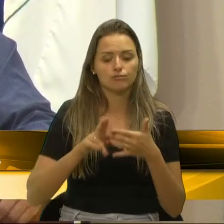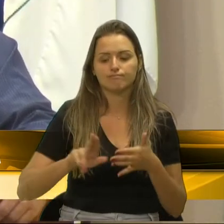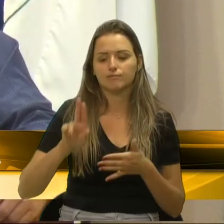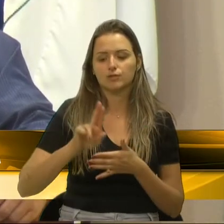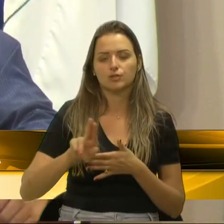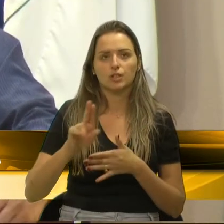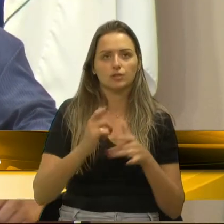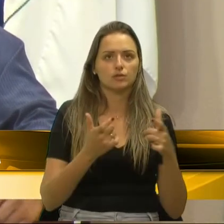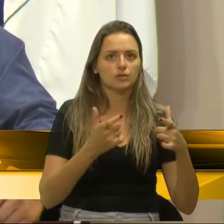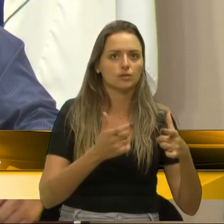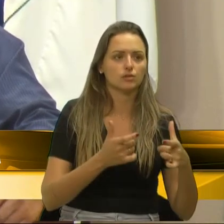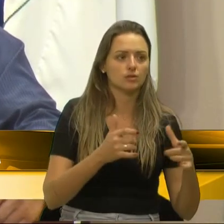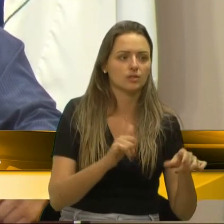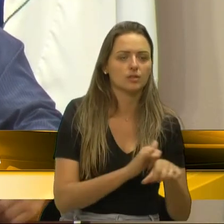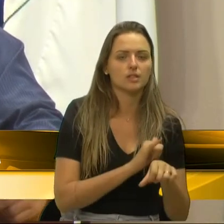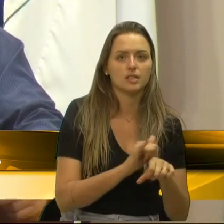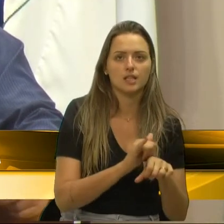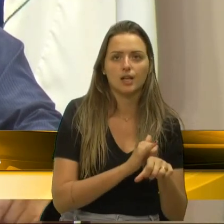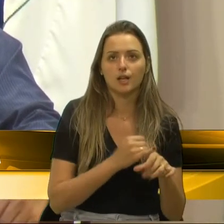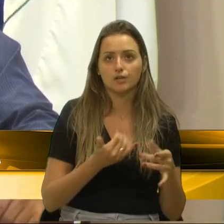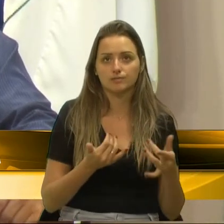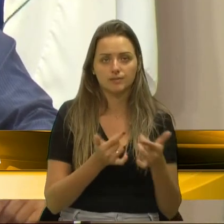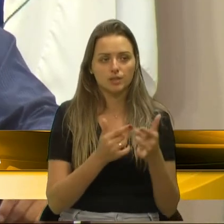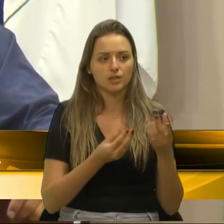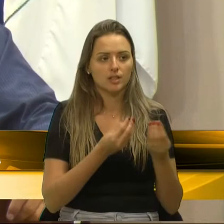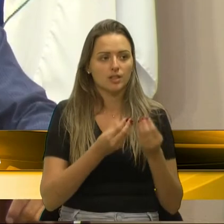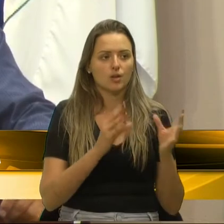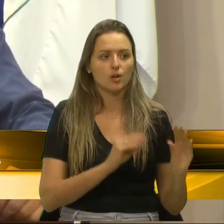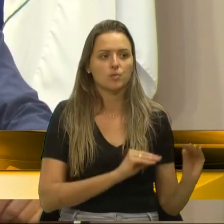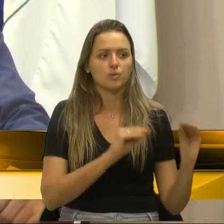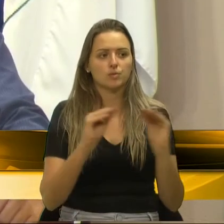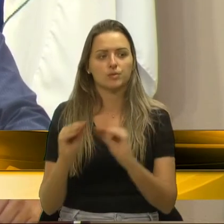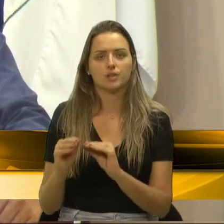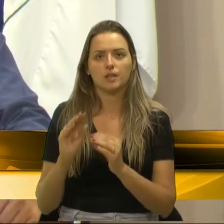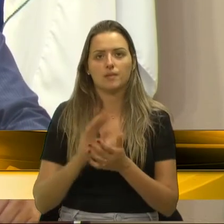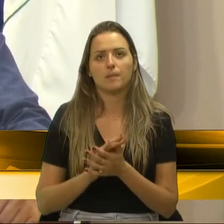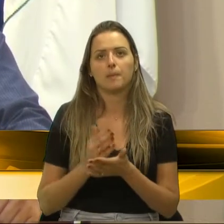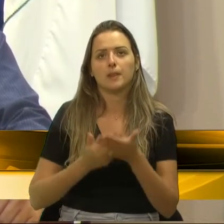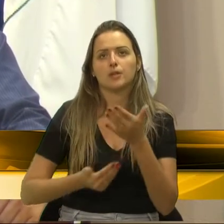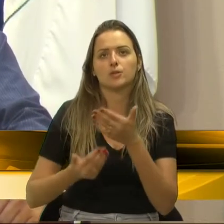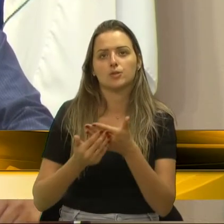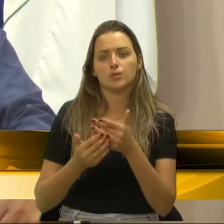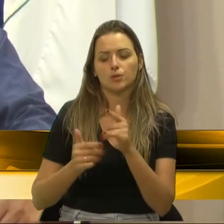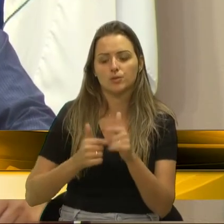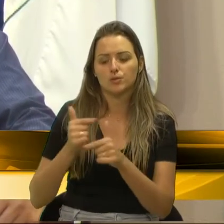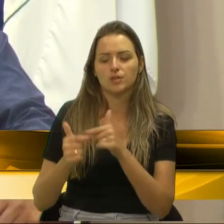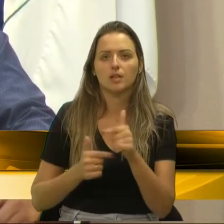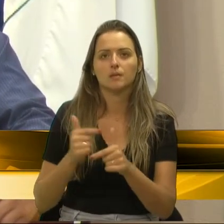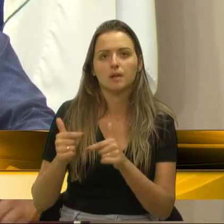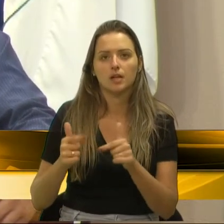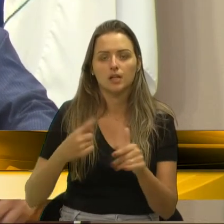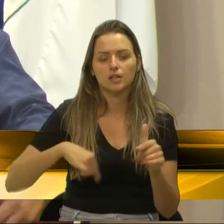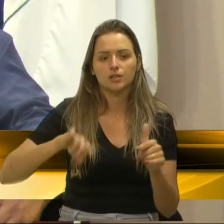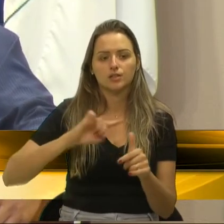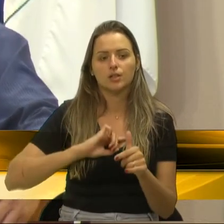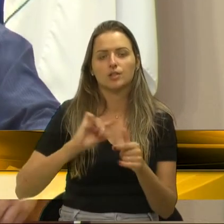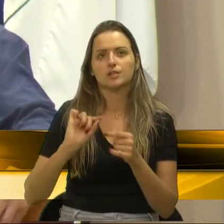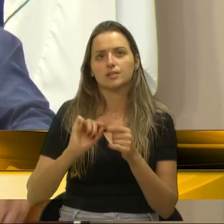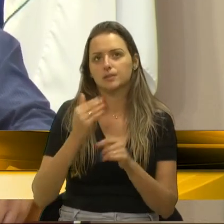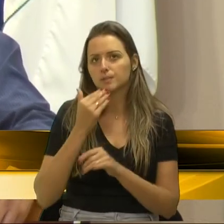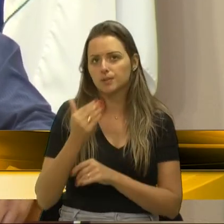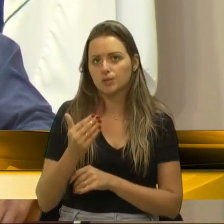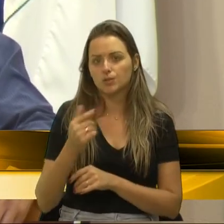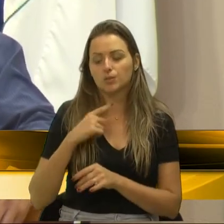lugar estratégico, e quero, vou comunicar a eles que isso que nós estamos aqui é pedindo que seja, que esteja